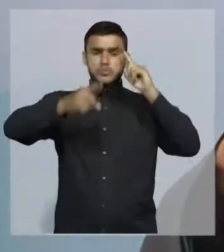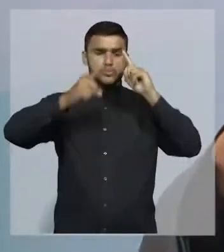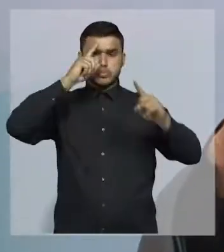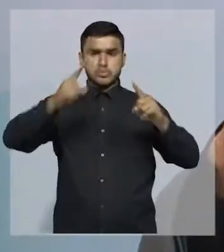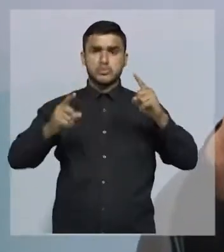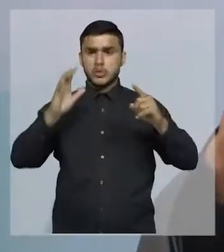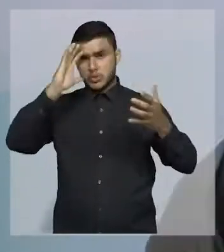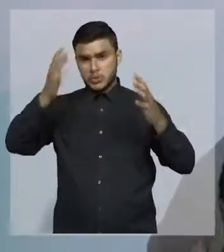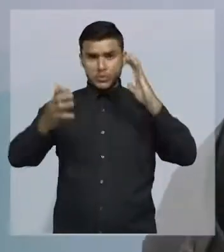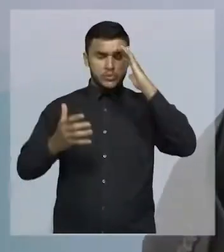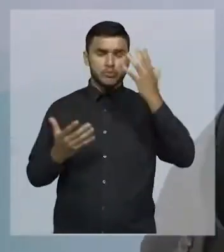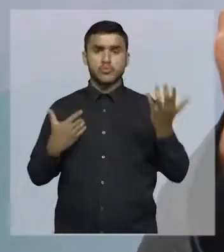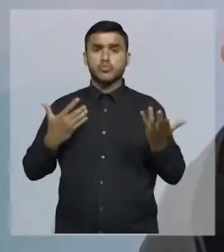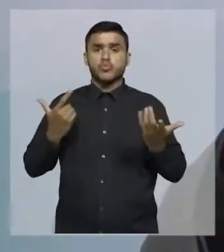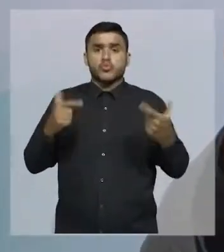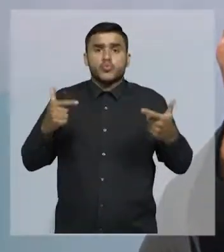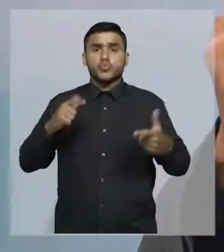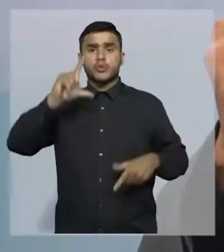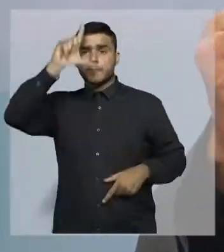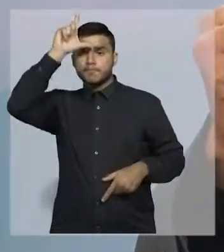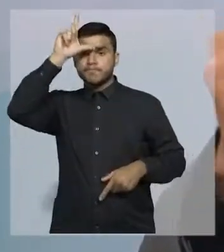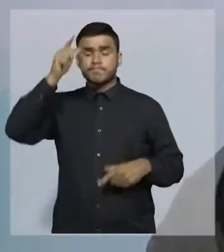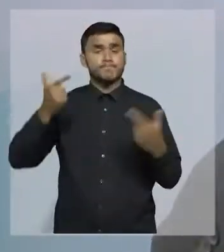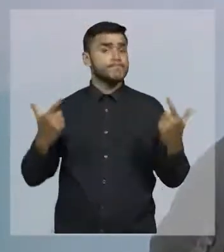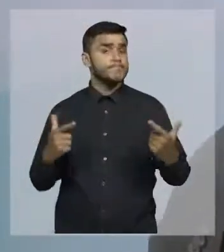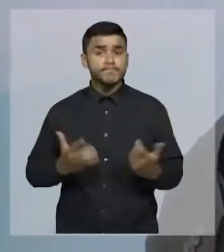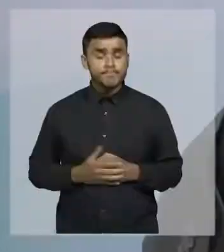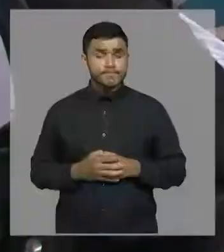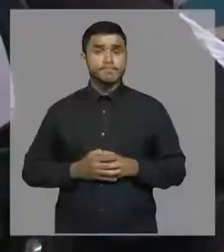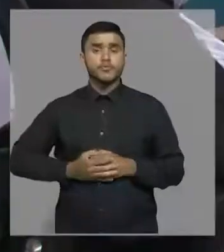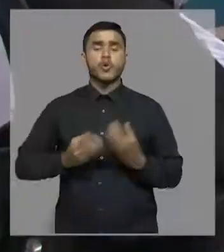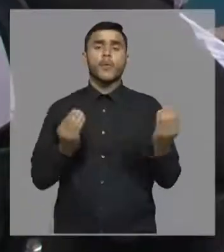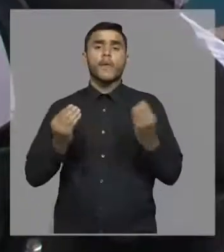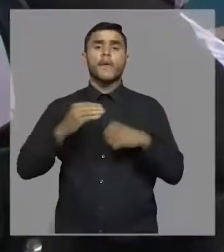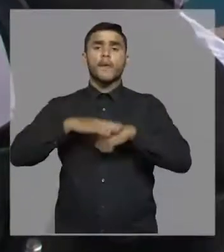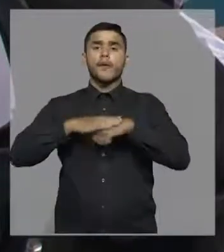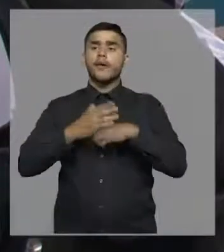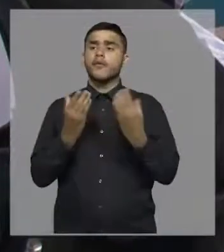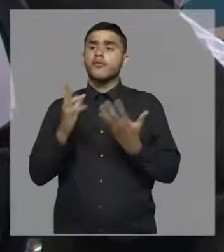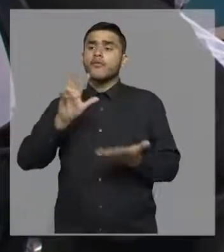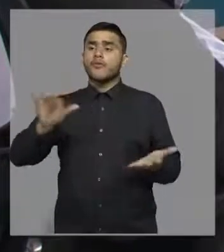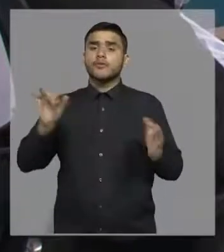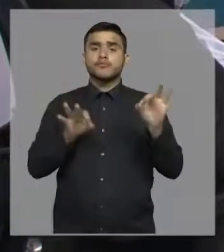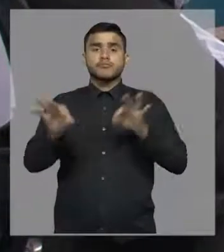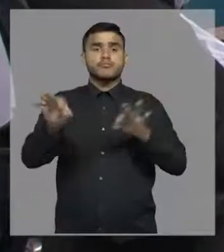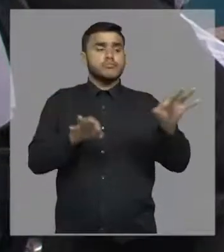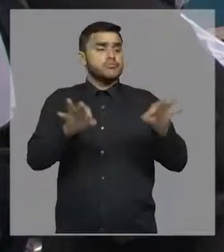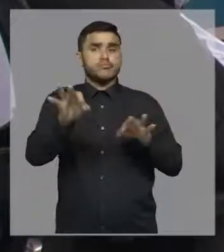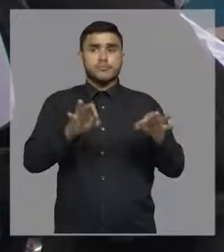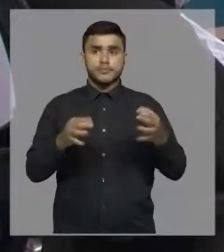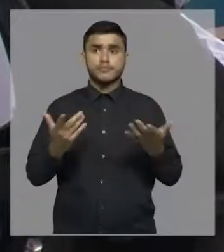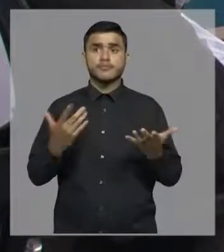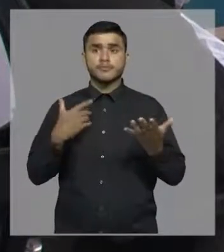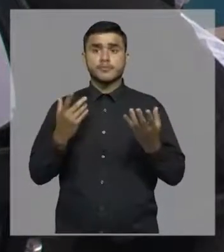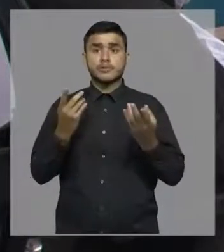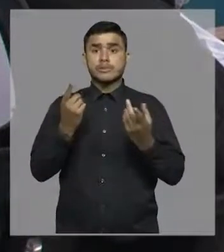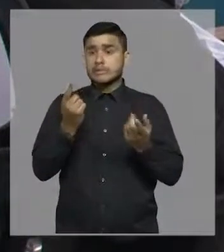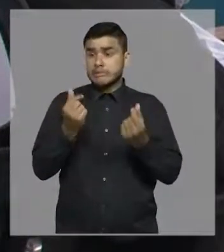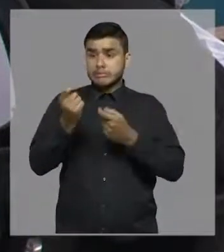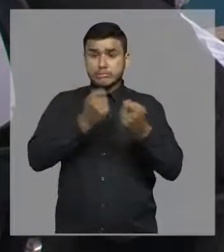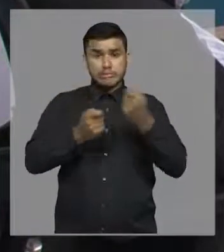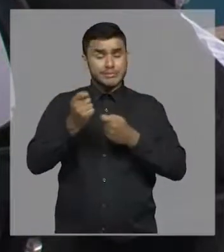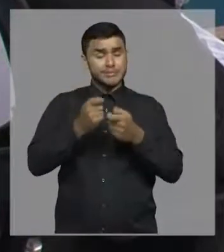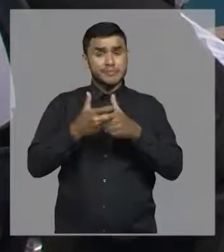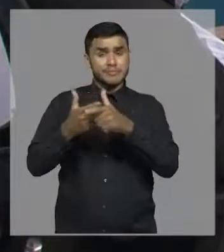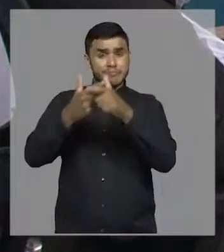tem um mínimo de coerência para um plano de governo mínimo em qualquer setor, nem setorial, né? Se pensar setor econômico é um desastre. Como ele envolve